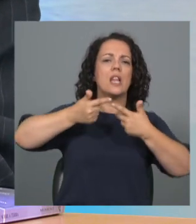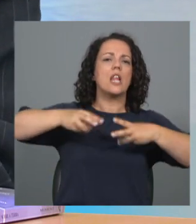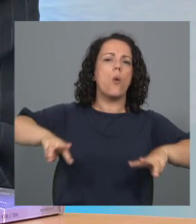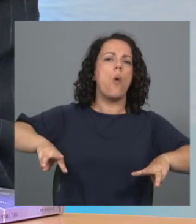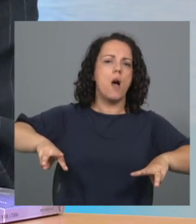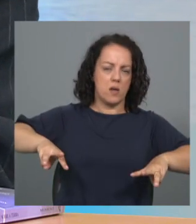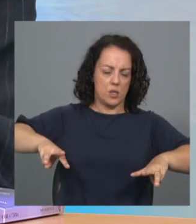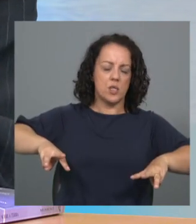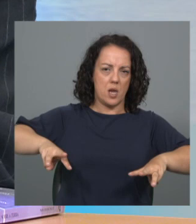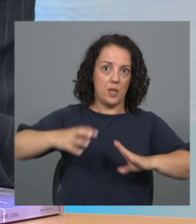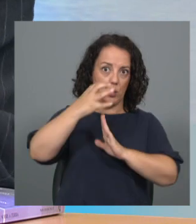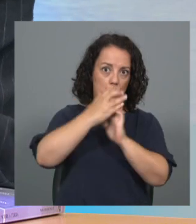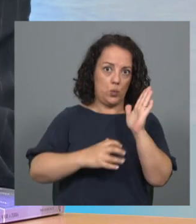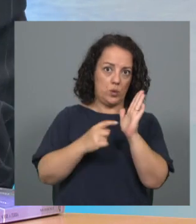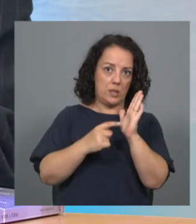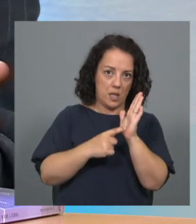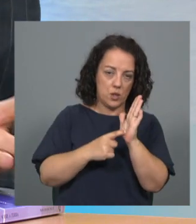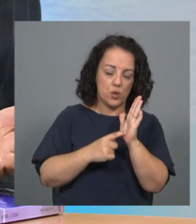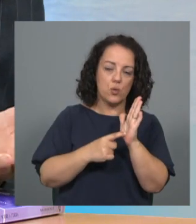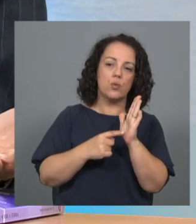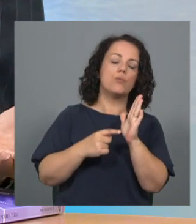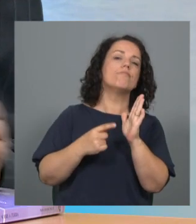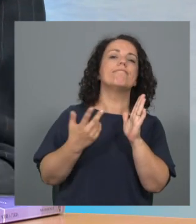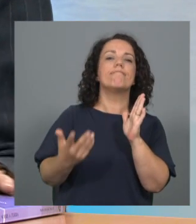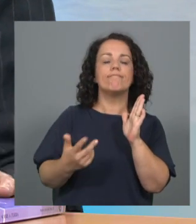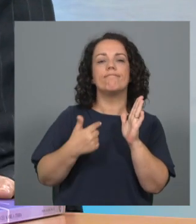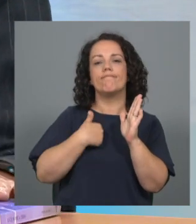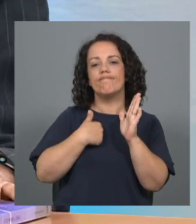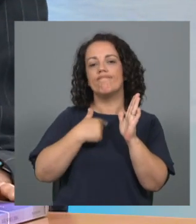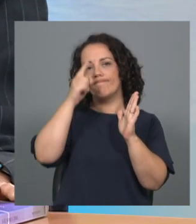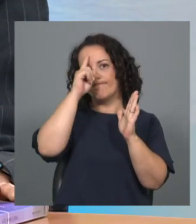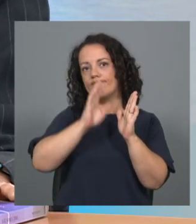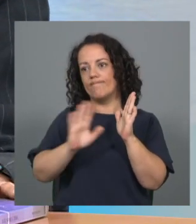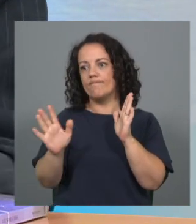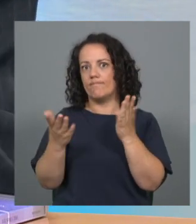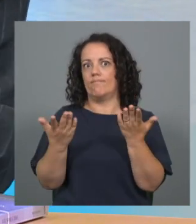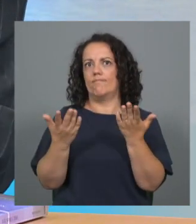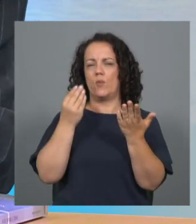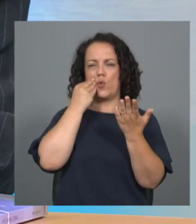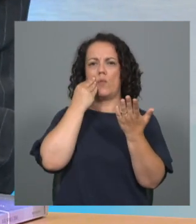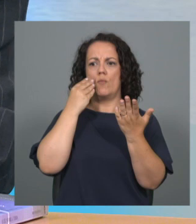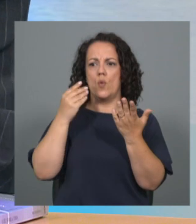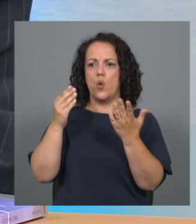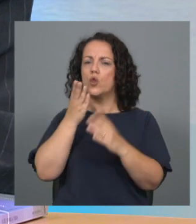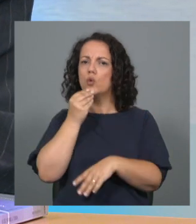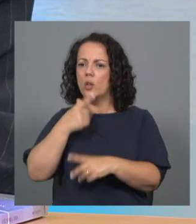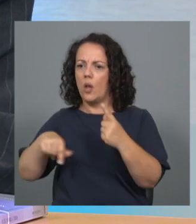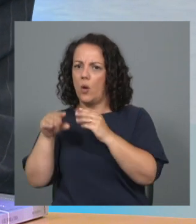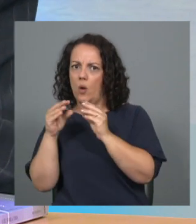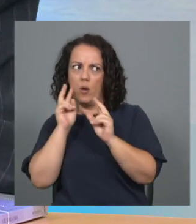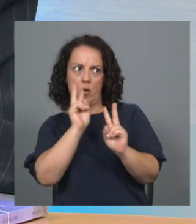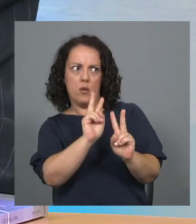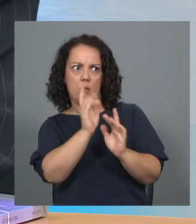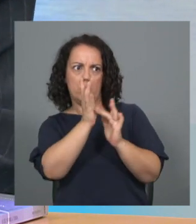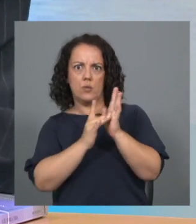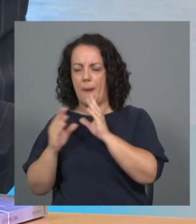texto, nós diríamos como é que os judeus não deviam murmurar de Jesus. É claro que este